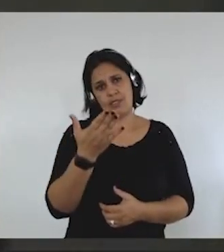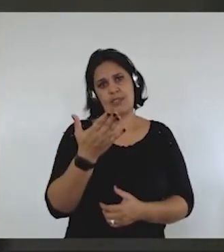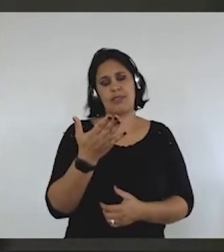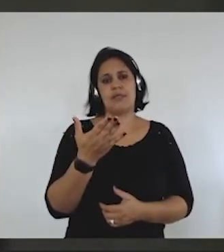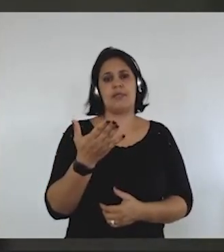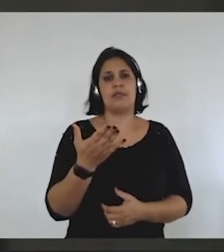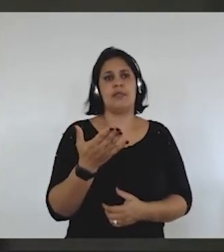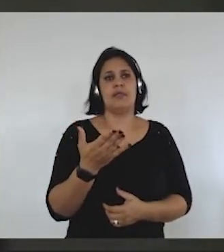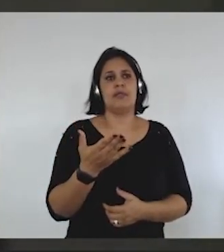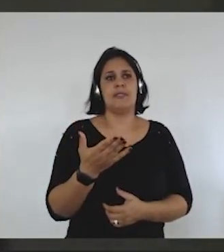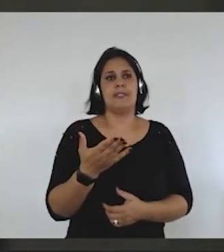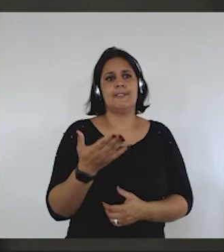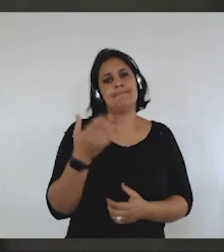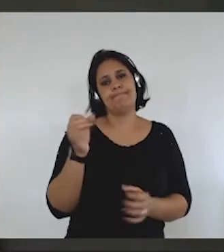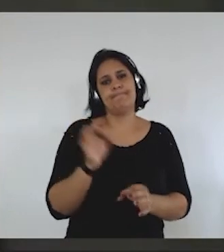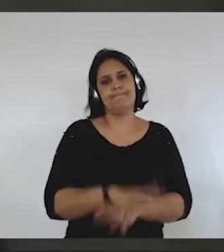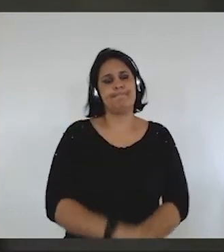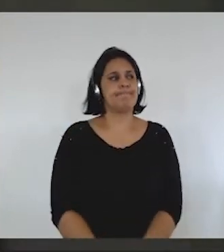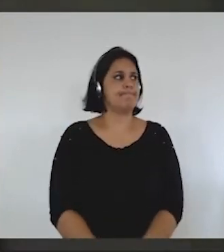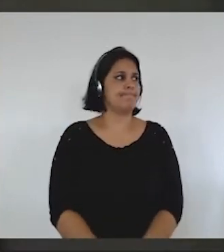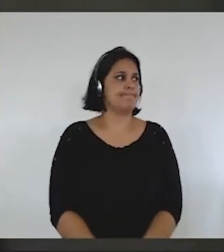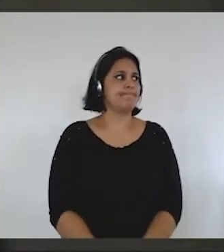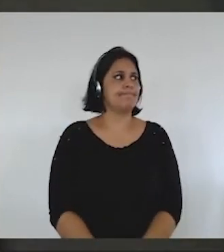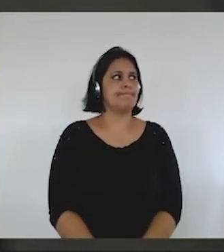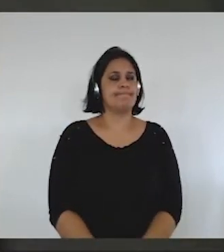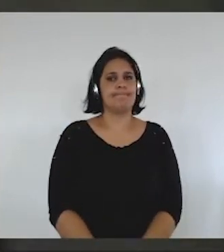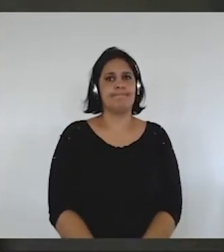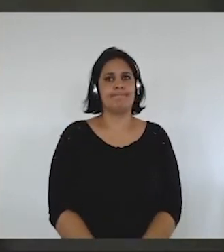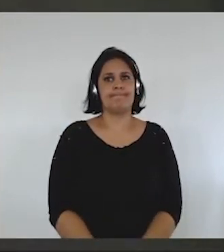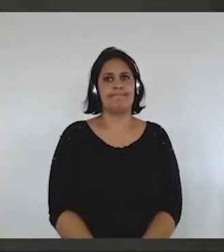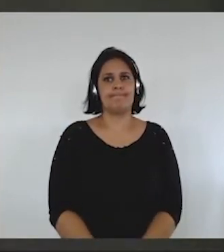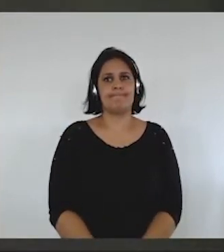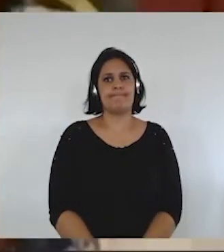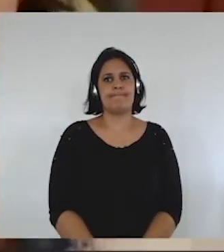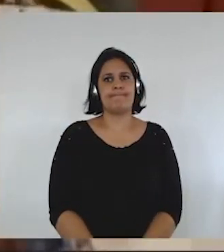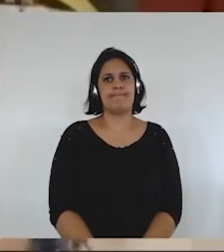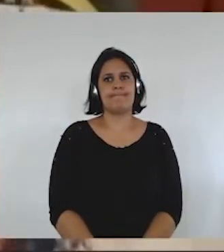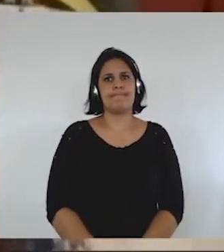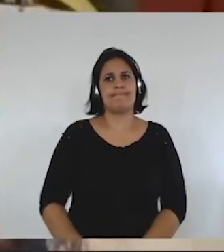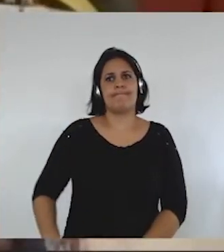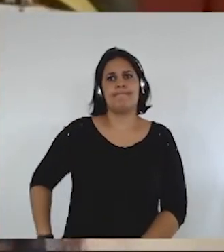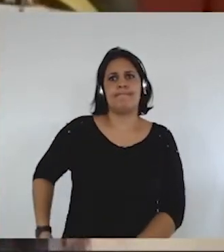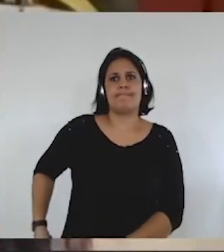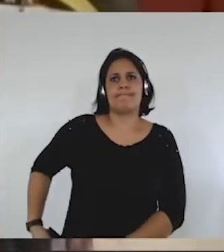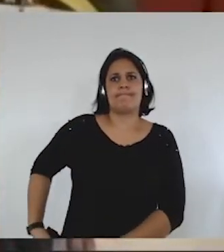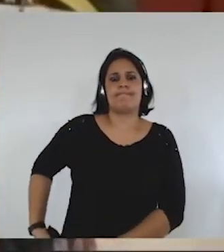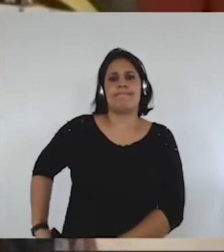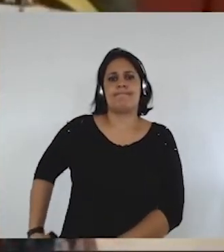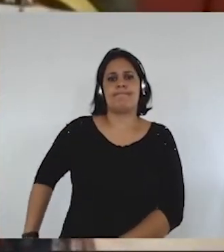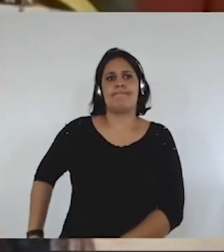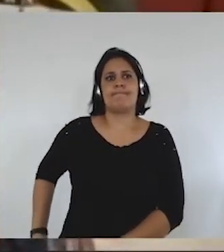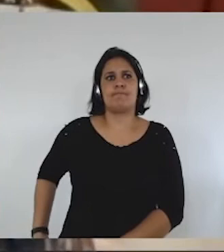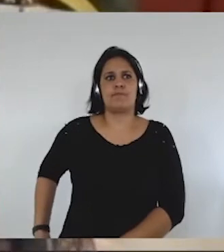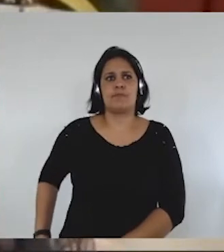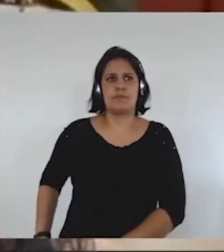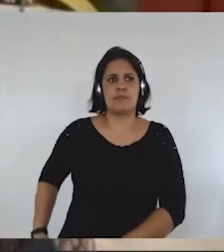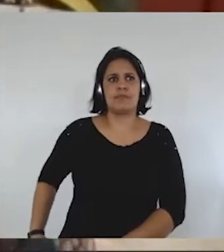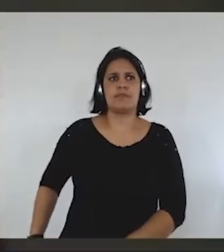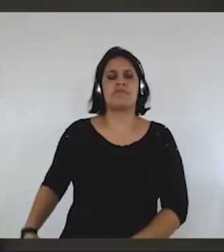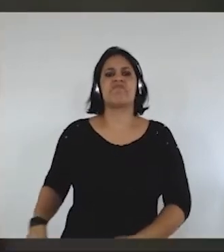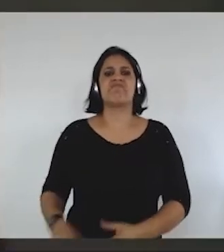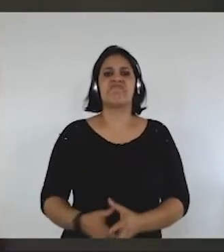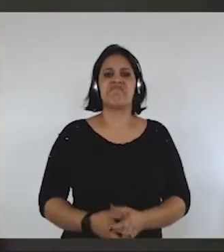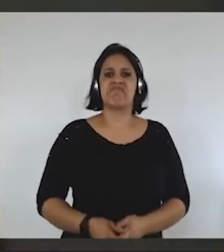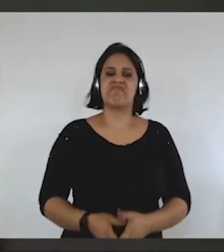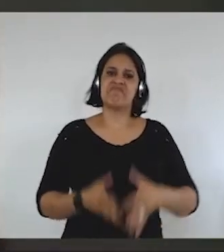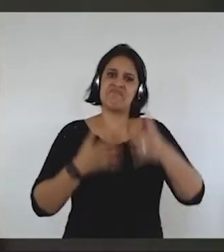Ana Beatriz, acho que é isso. Encerro aqui minha participação. Muito obrigada, professora Maria